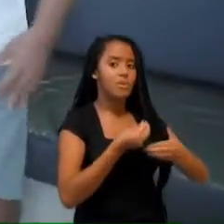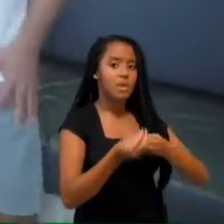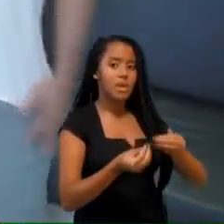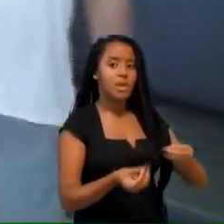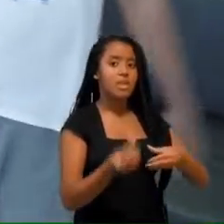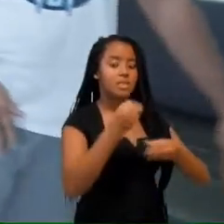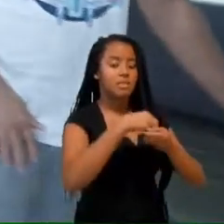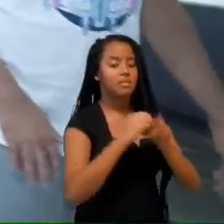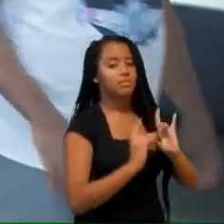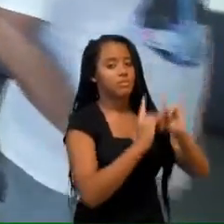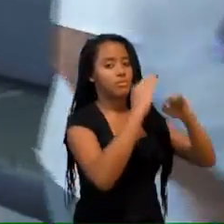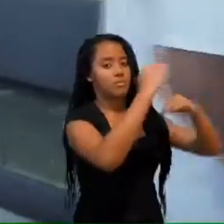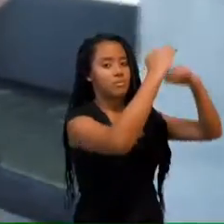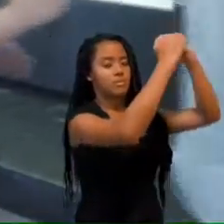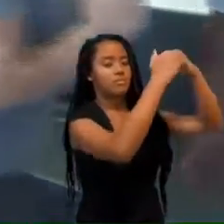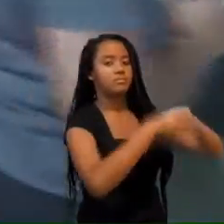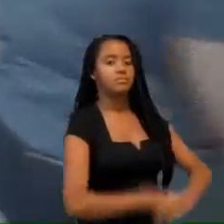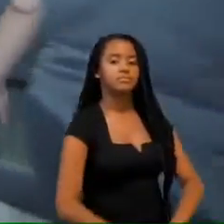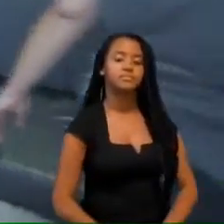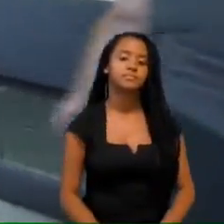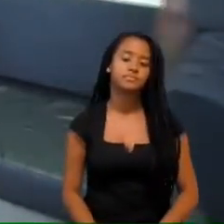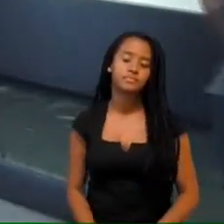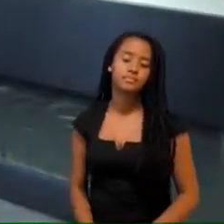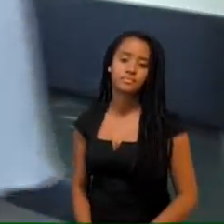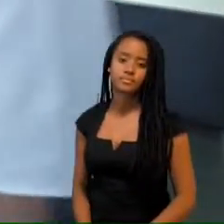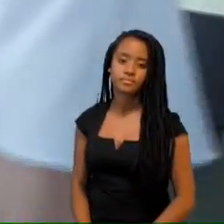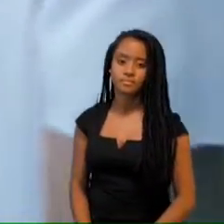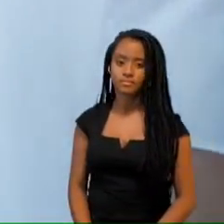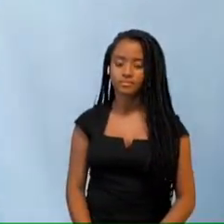por dentro aqui